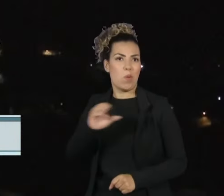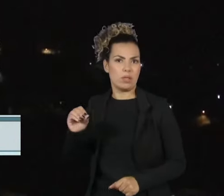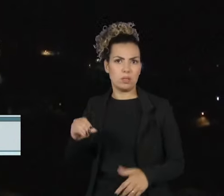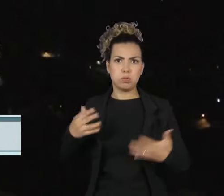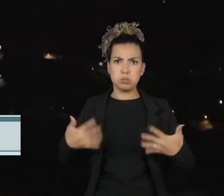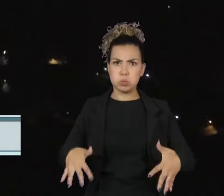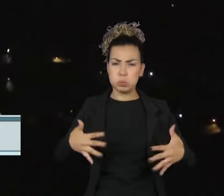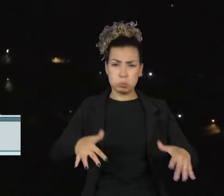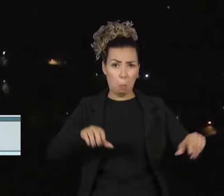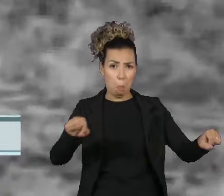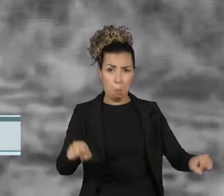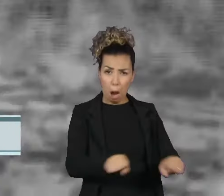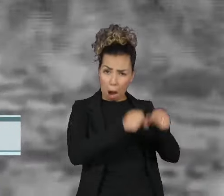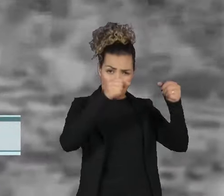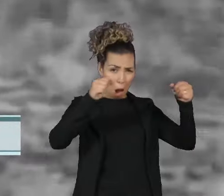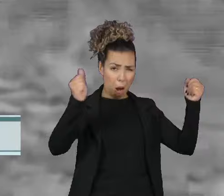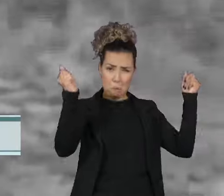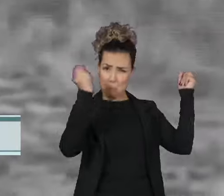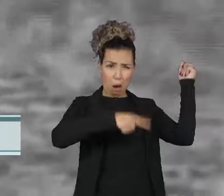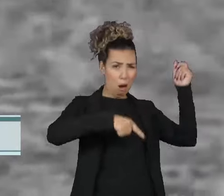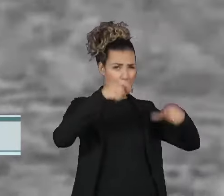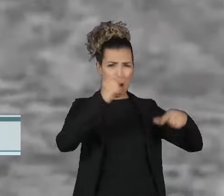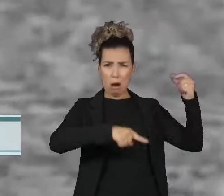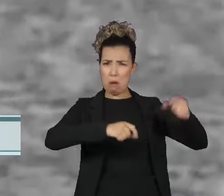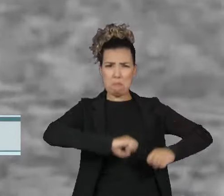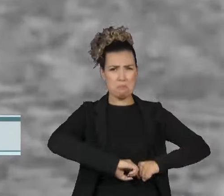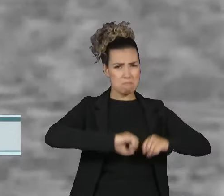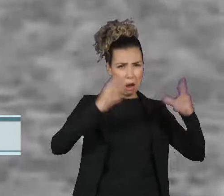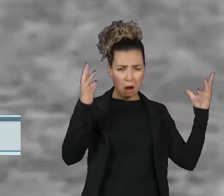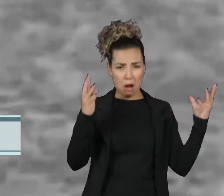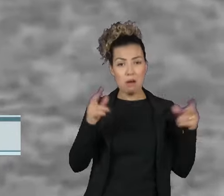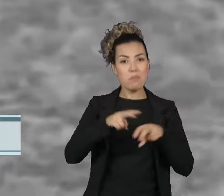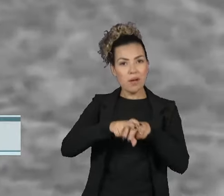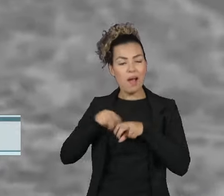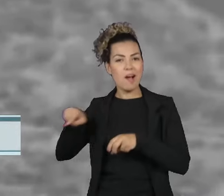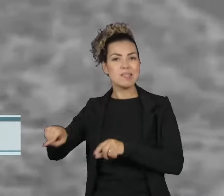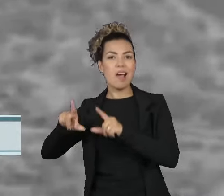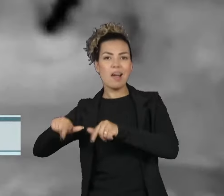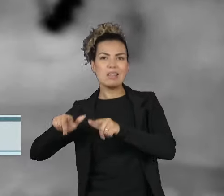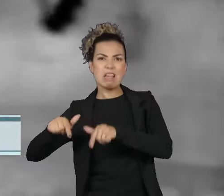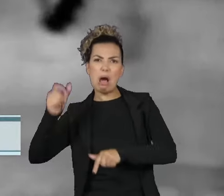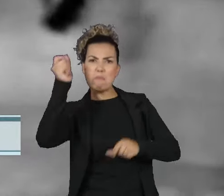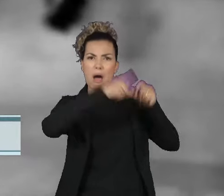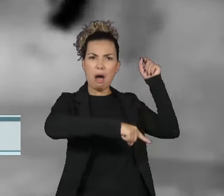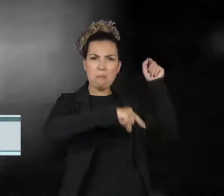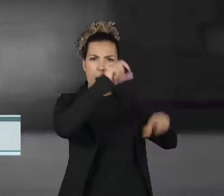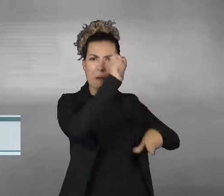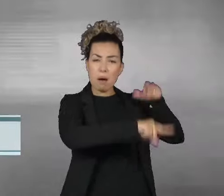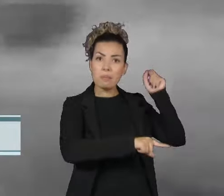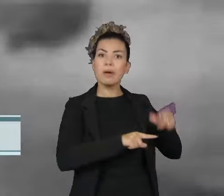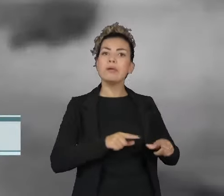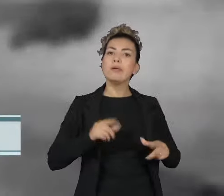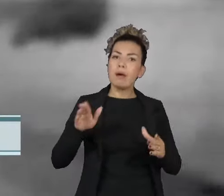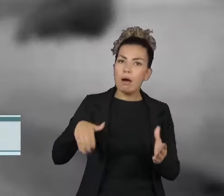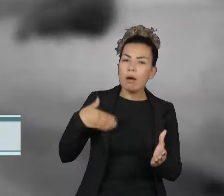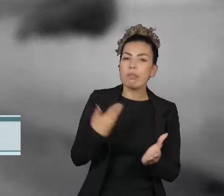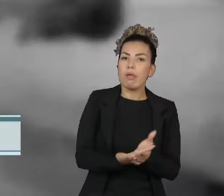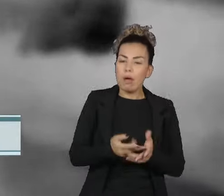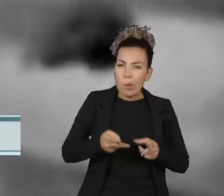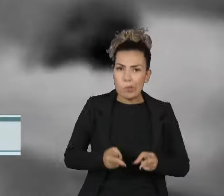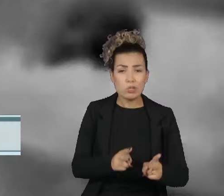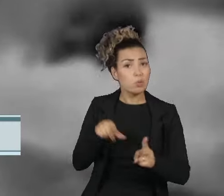humanitária acontece no Líbano, onde os bombardeios israelenses continuam os ataques. Israel afirma